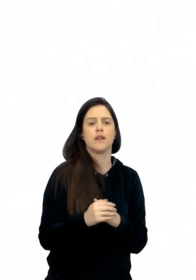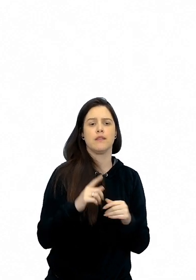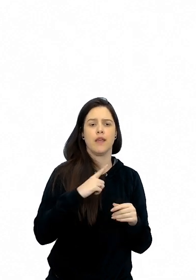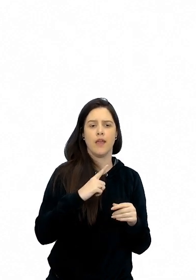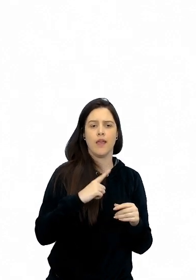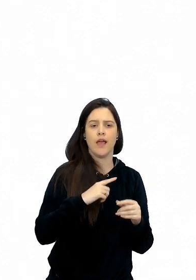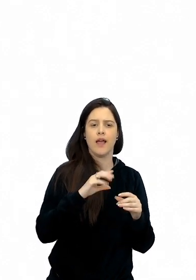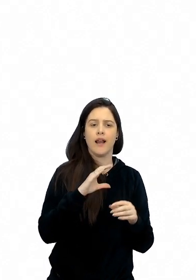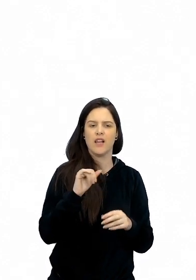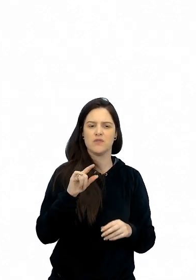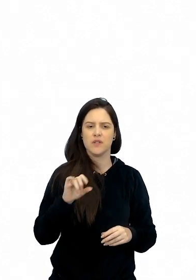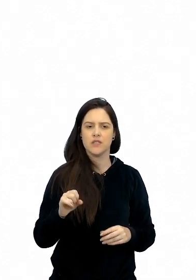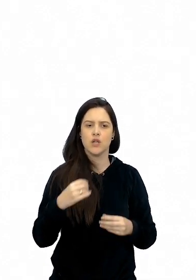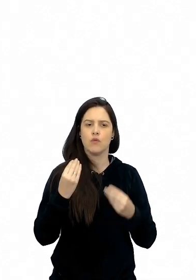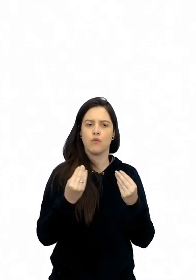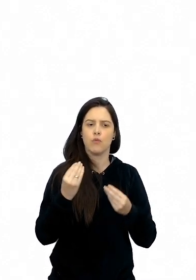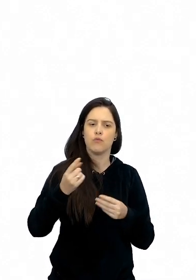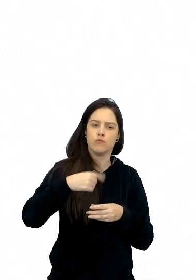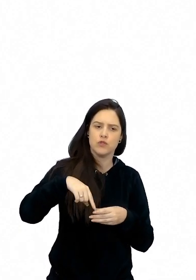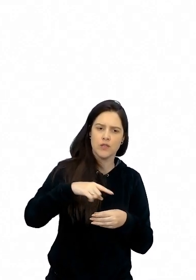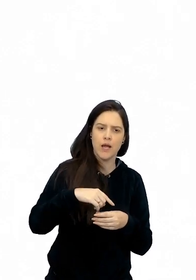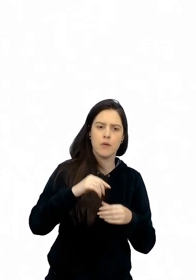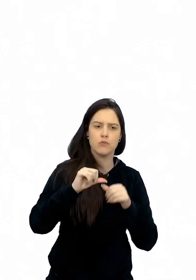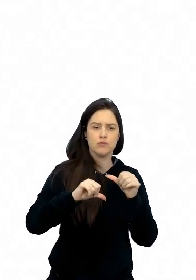vamos girar, mudando a direção.